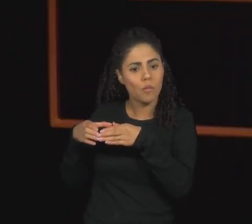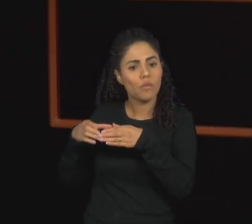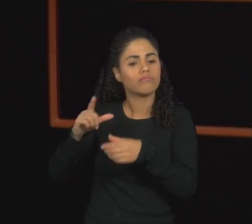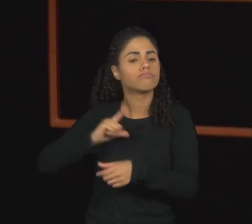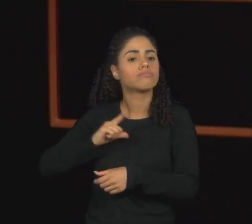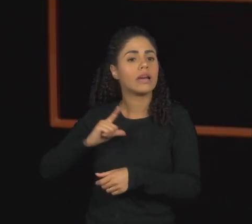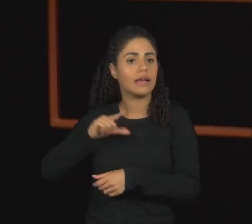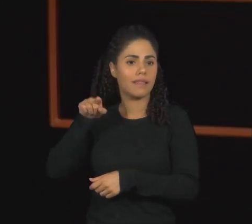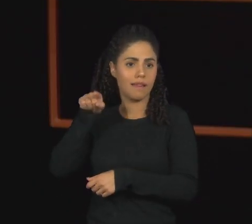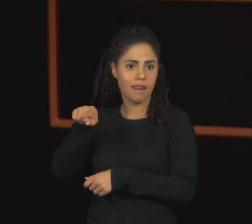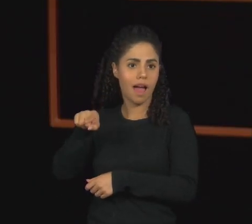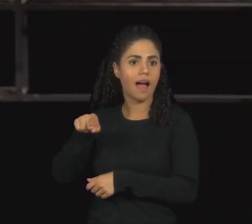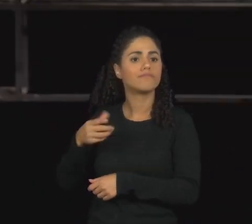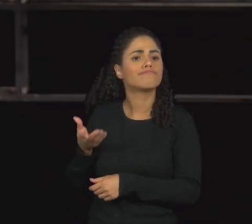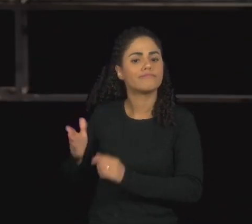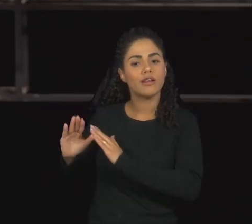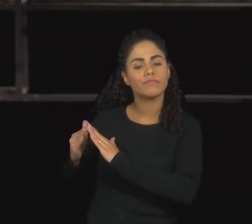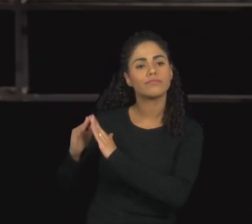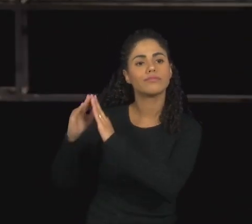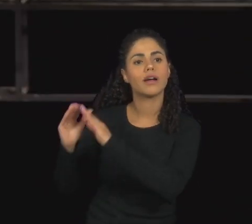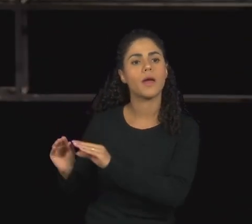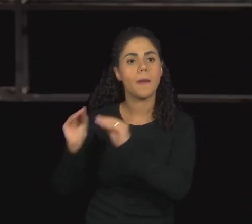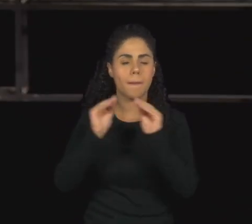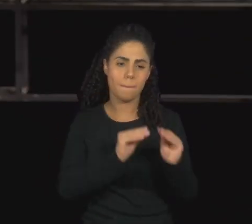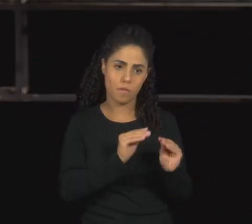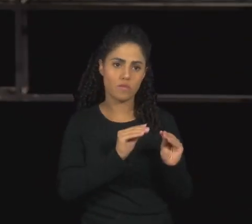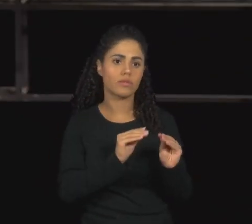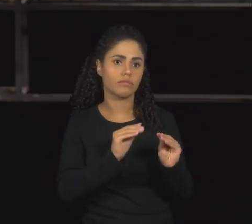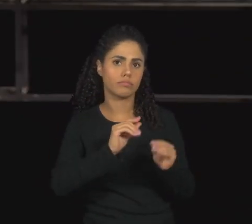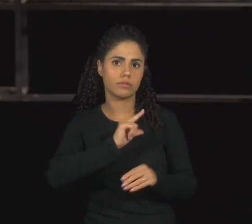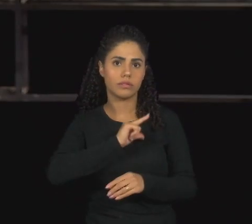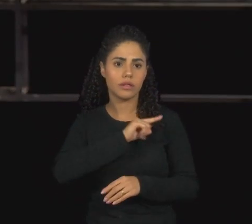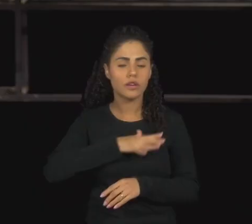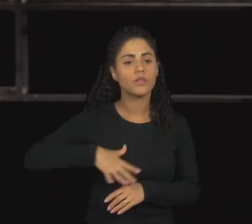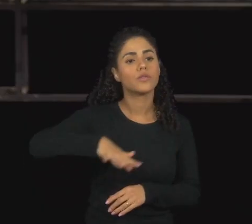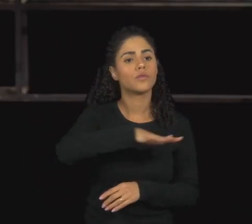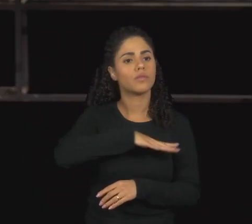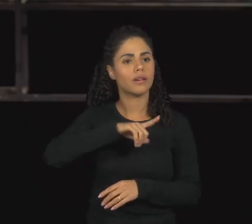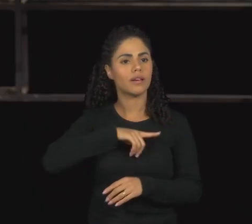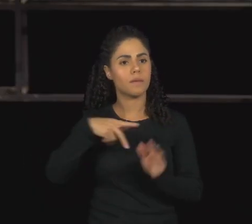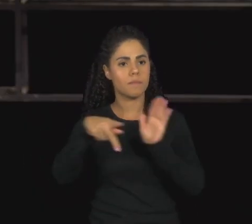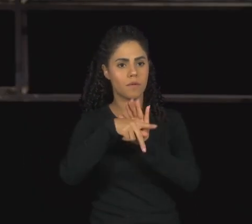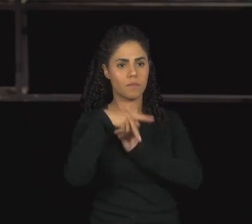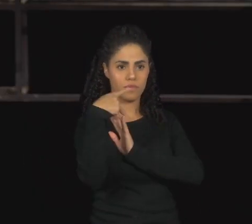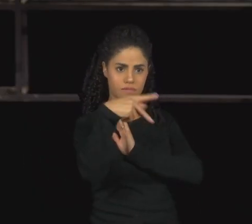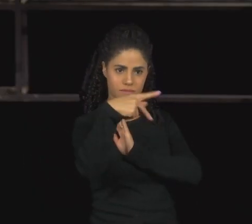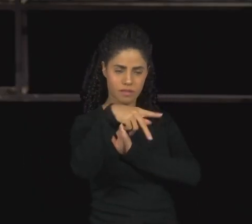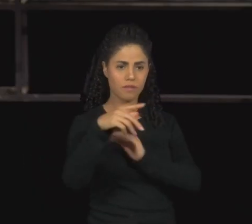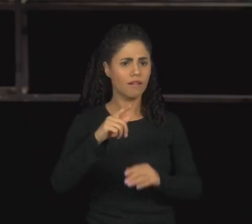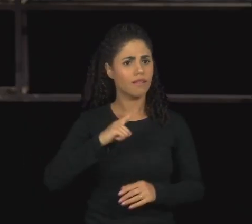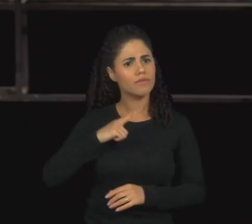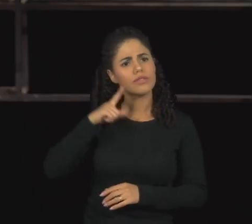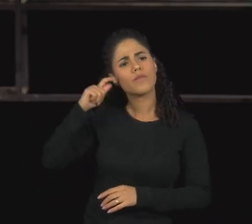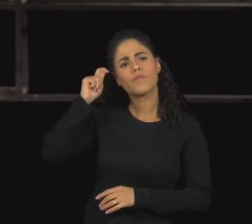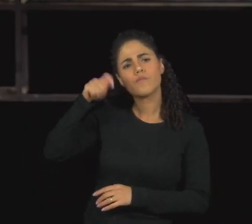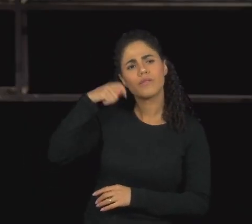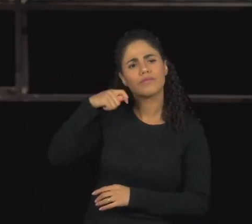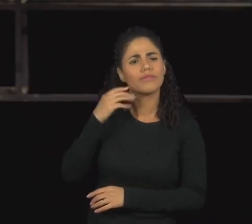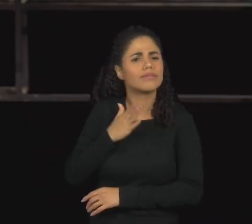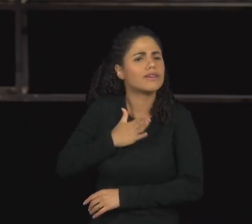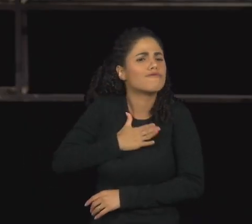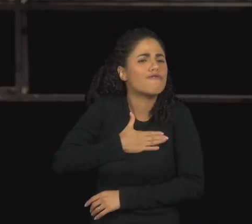no Vidigal, e se muda para o Vidigal, que é uma característica sua, né? Você é realmente um ator que gosta